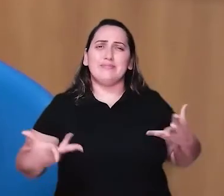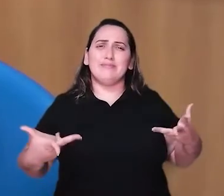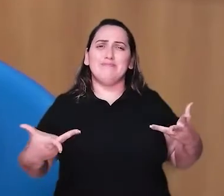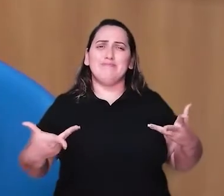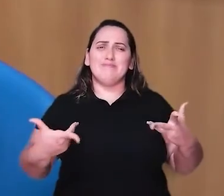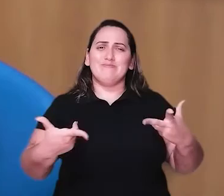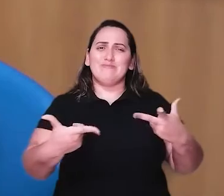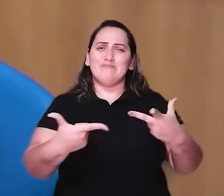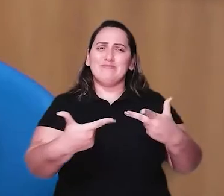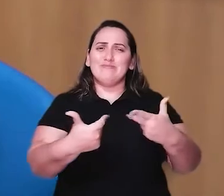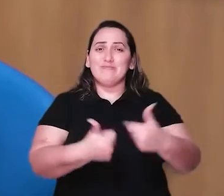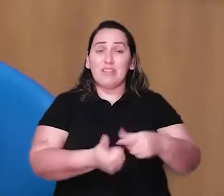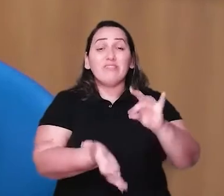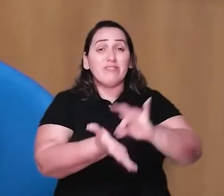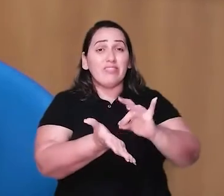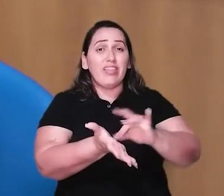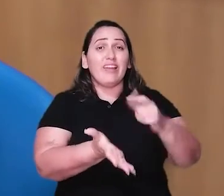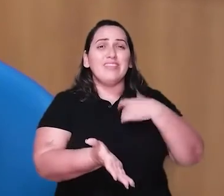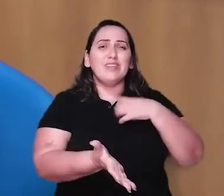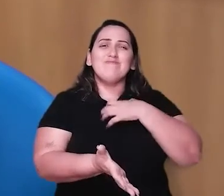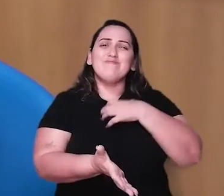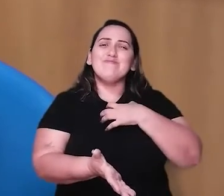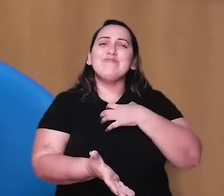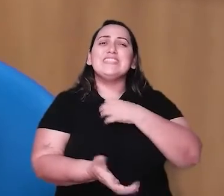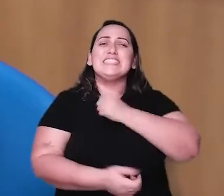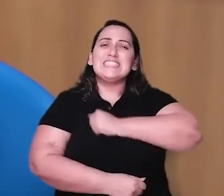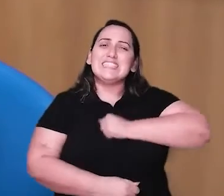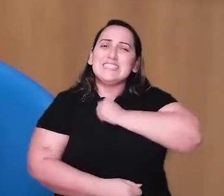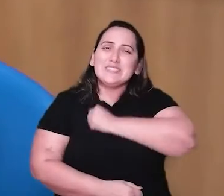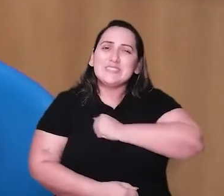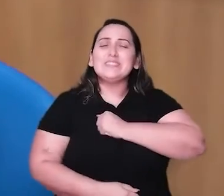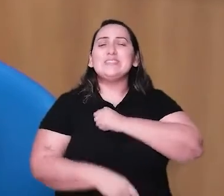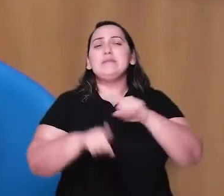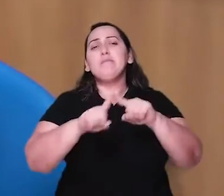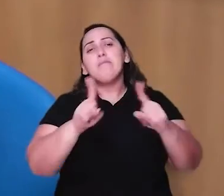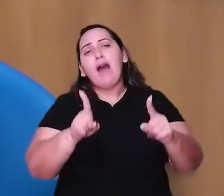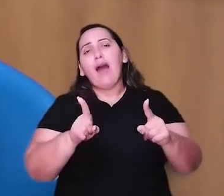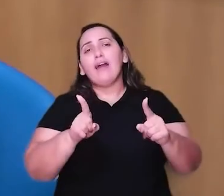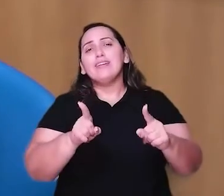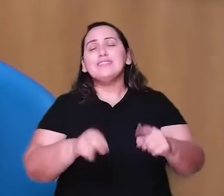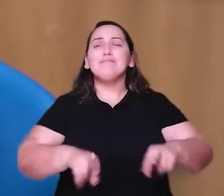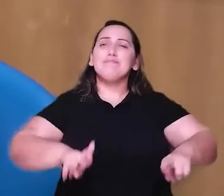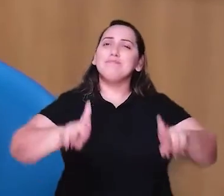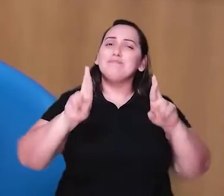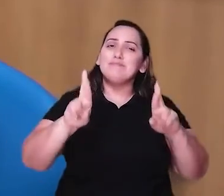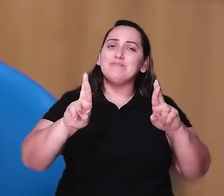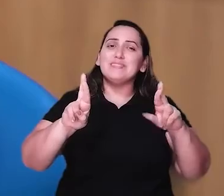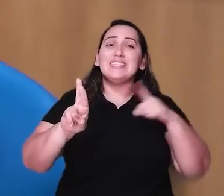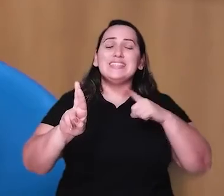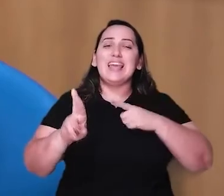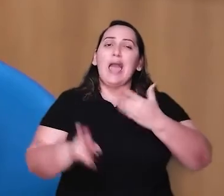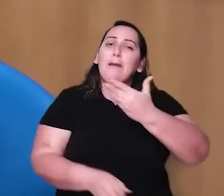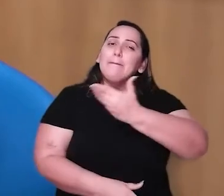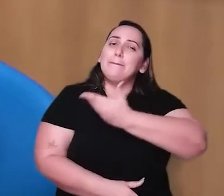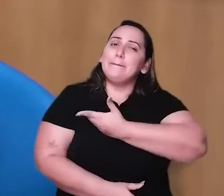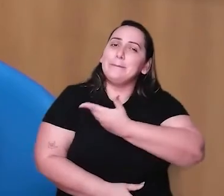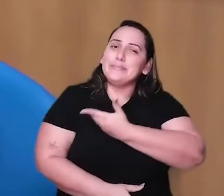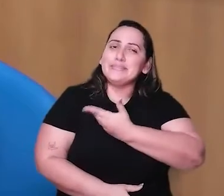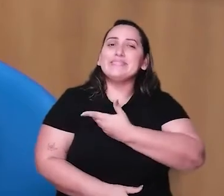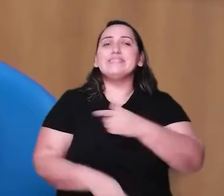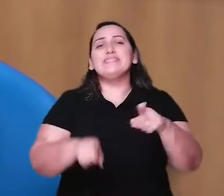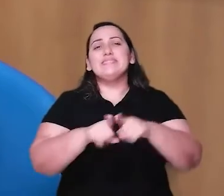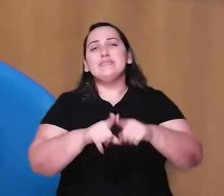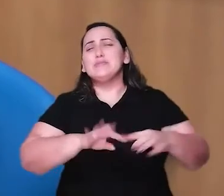Então, para a minha vida, foi uma experiência muito enriquecedora. Eu sairei daqui, de fato, saudosa,